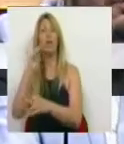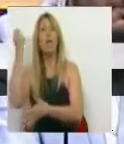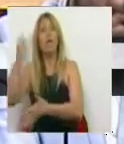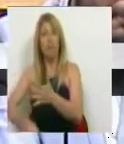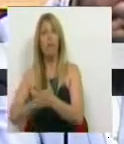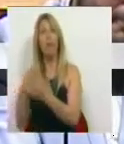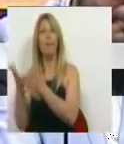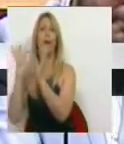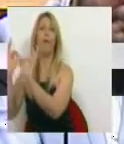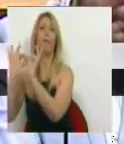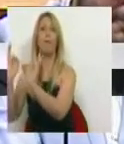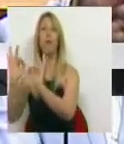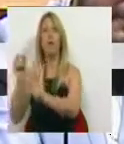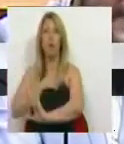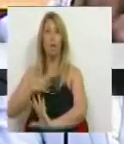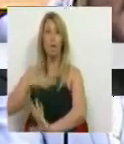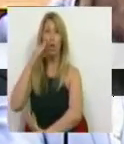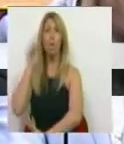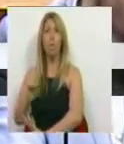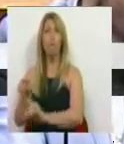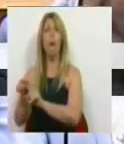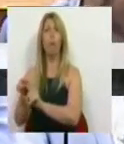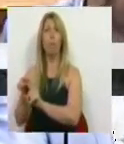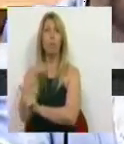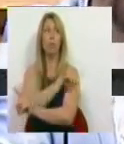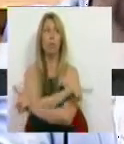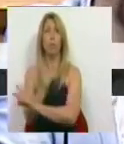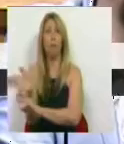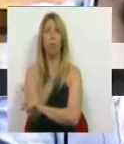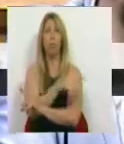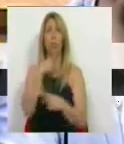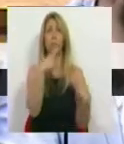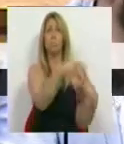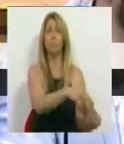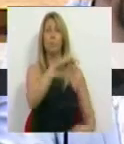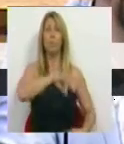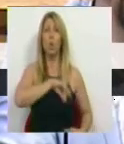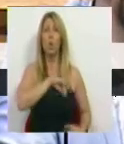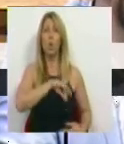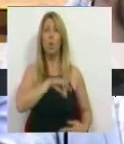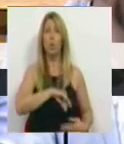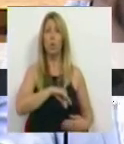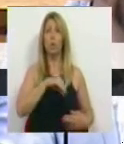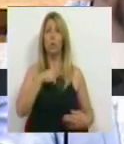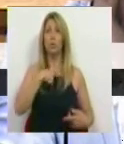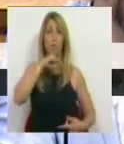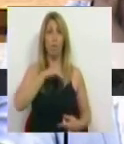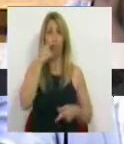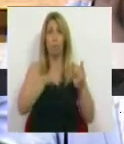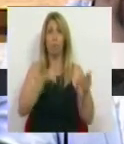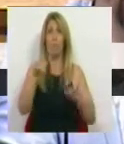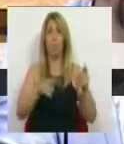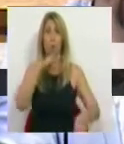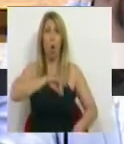bancos dos efeitos nefastos que os cortes nos rendimentos das pessoas tinham causado. E aqui está também a causa